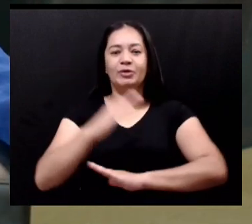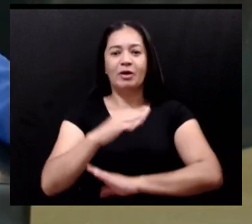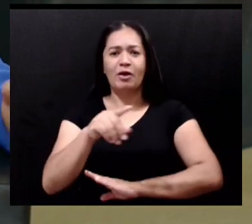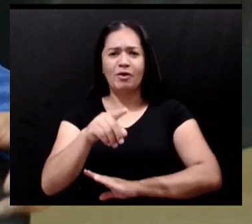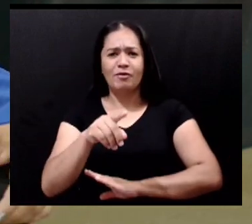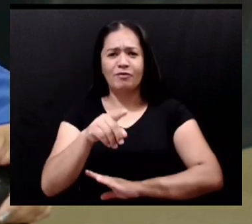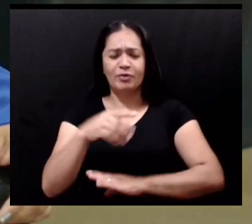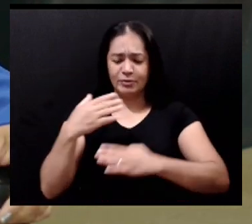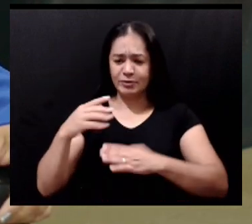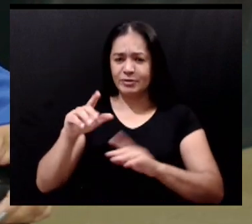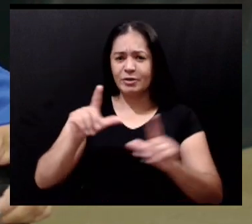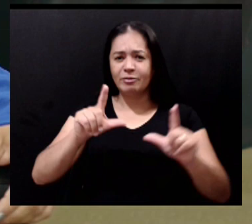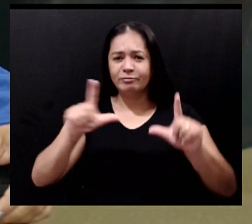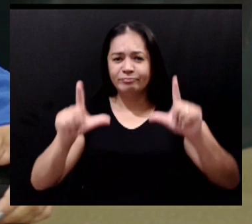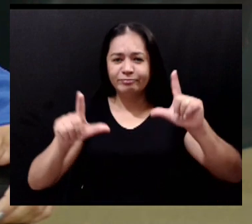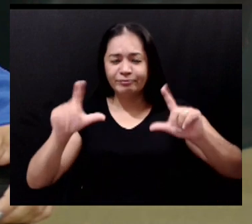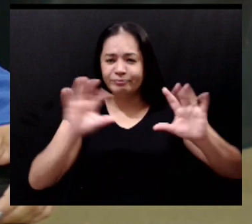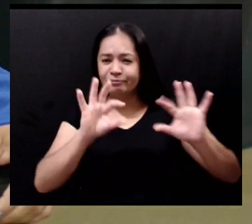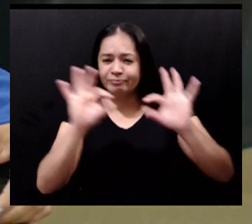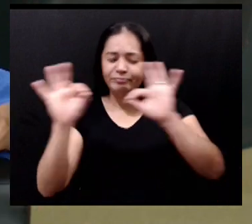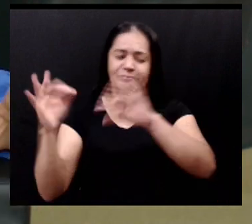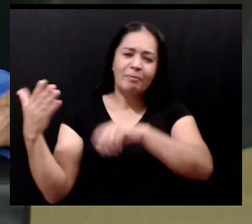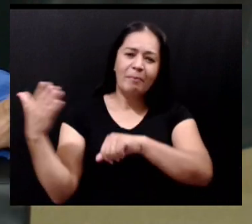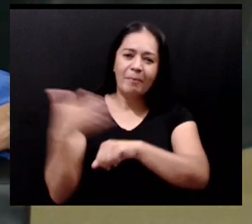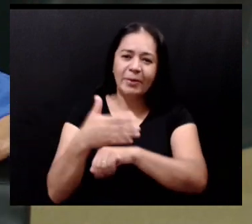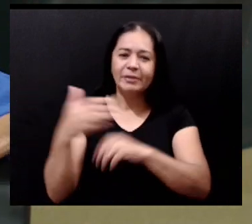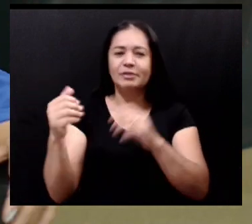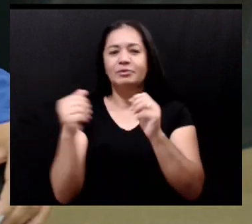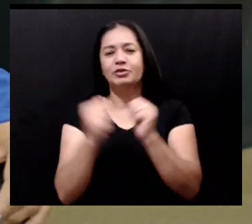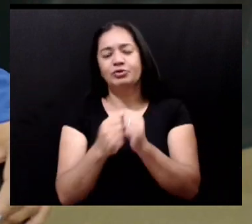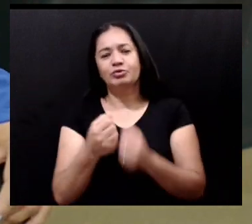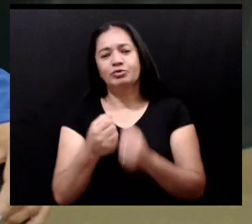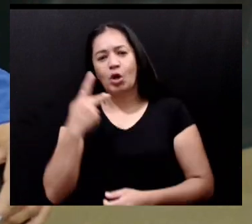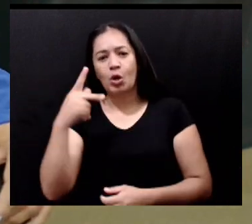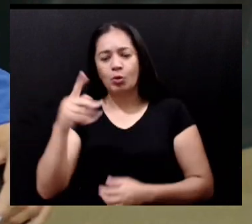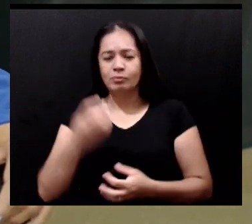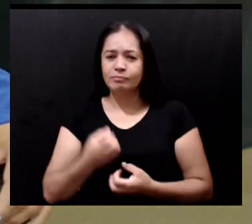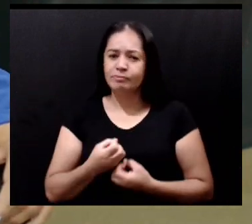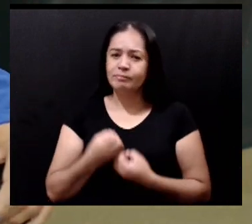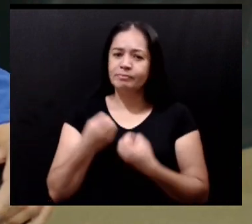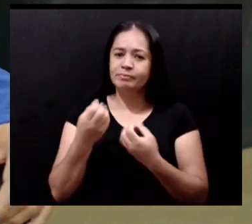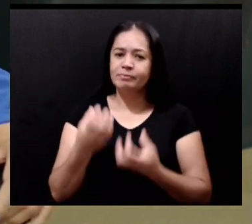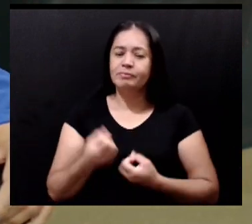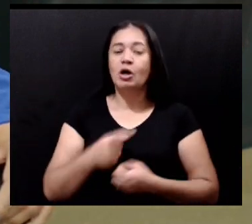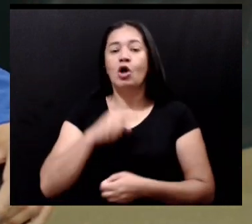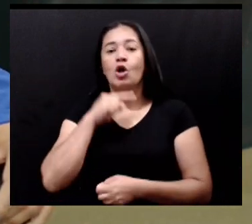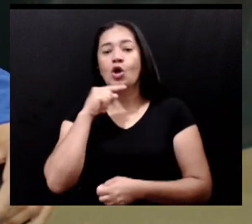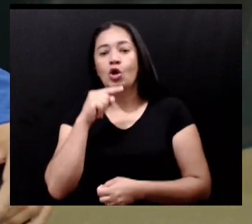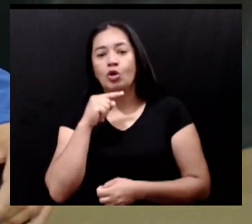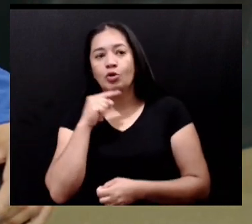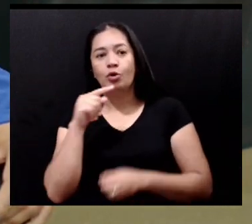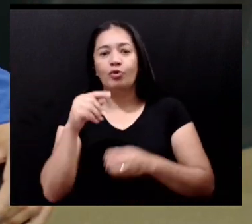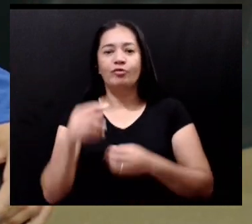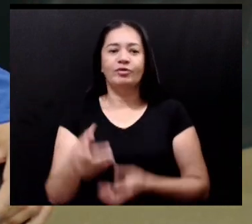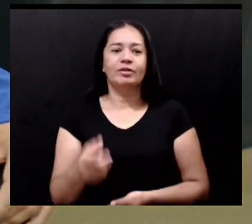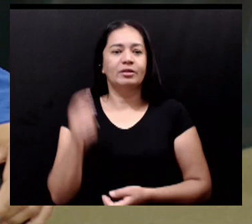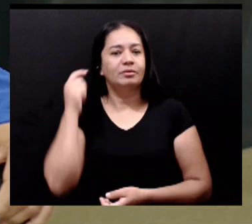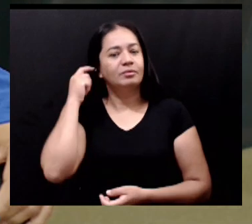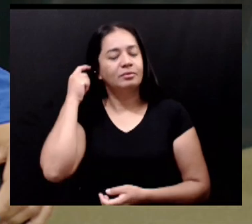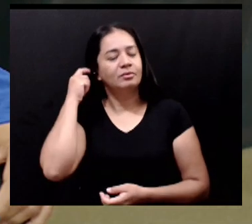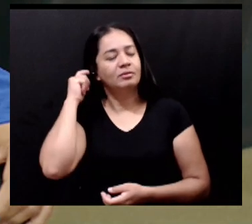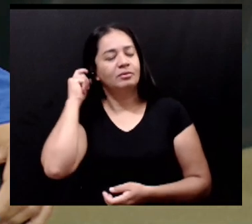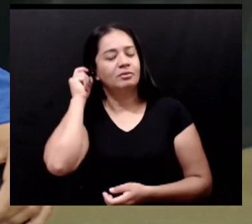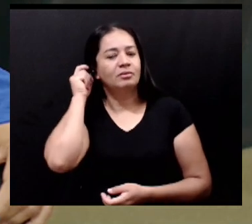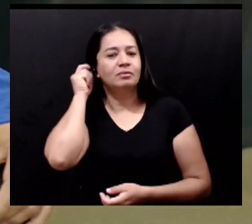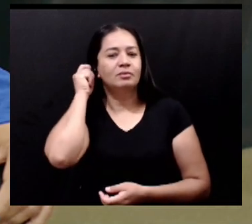também, é claro, participa conosco com o seu depoimento, com a sua dúvida, com o seu comentário. Conta pra gente, você